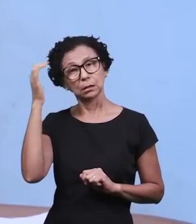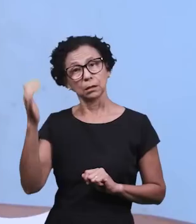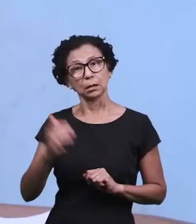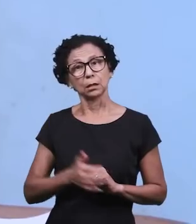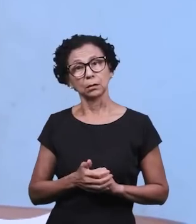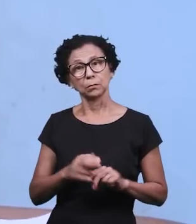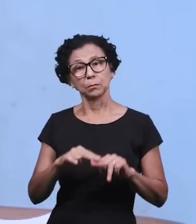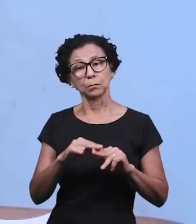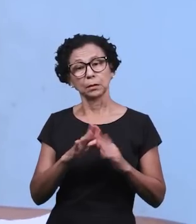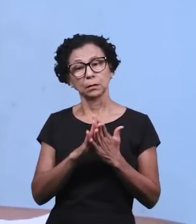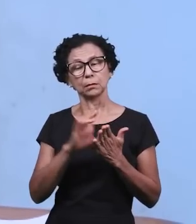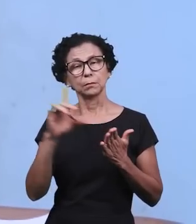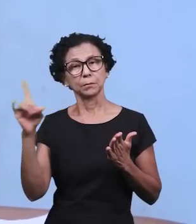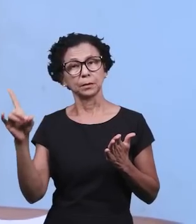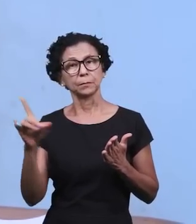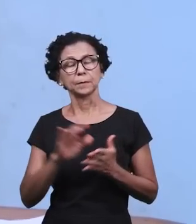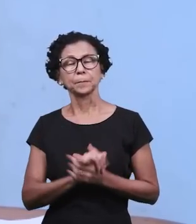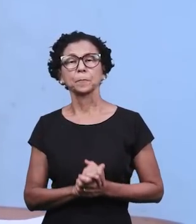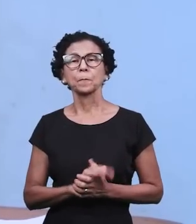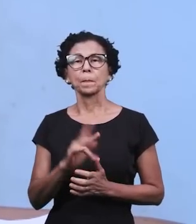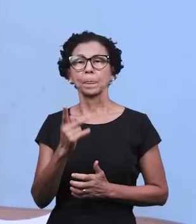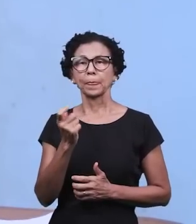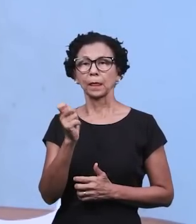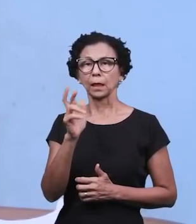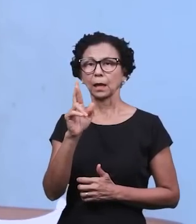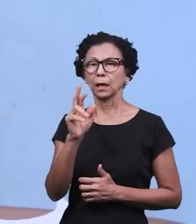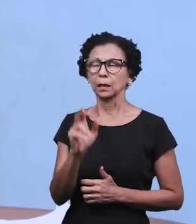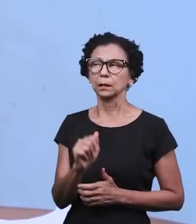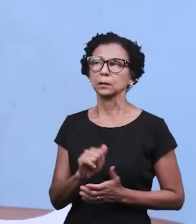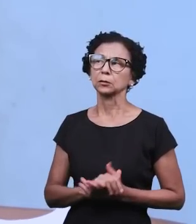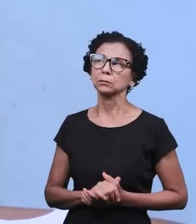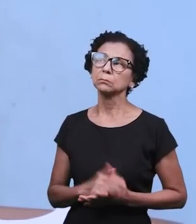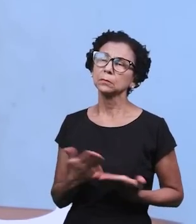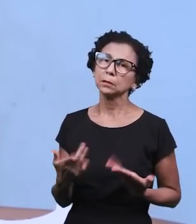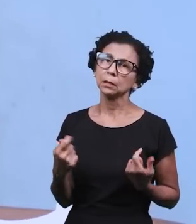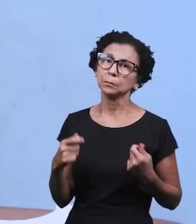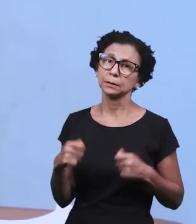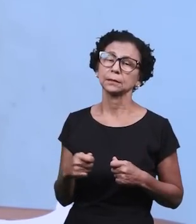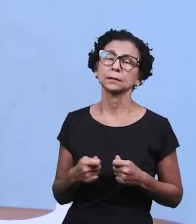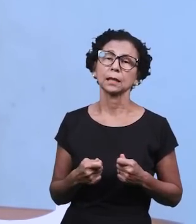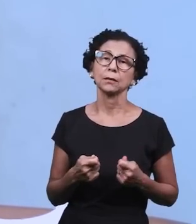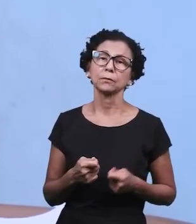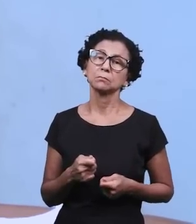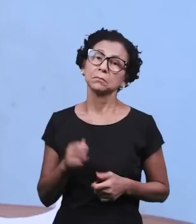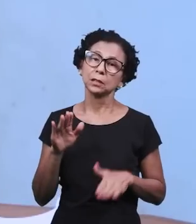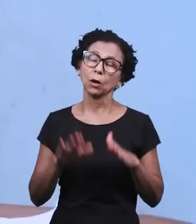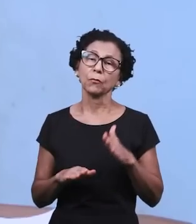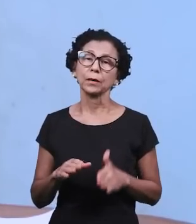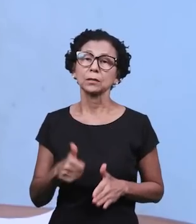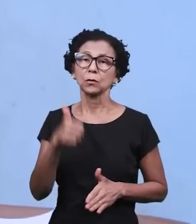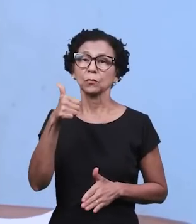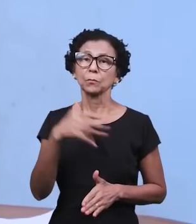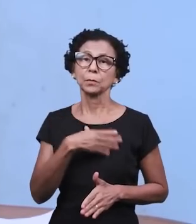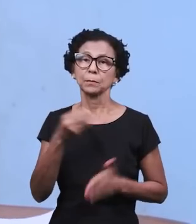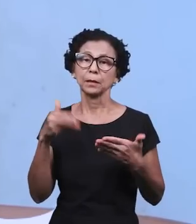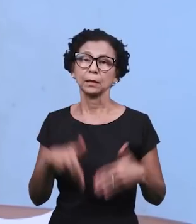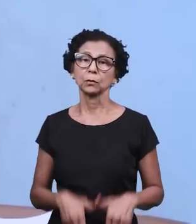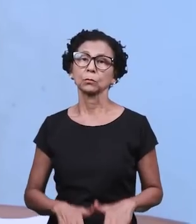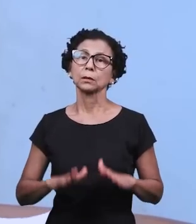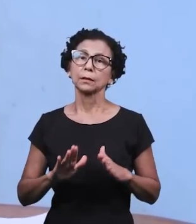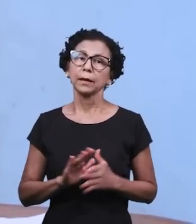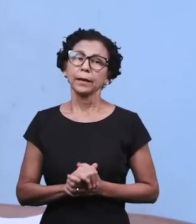genealogia interessa. Sim, muito. Muito. Então diz assim: e viveu Terá 70